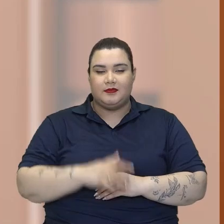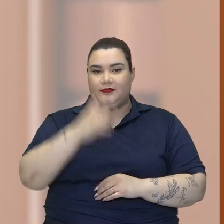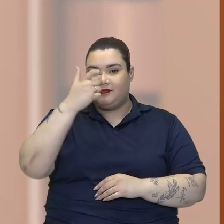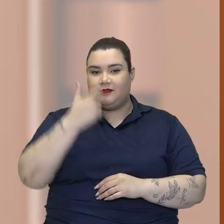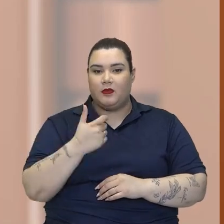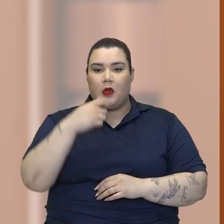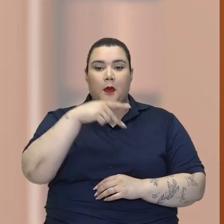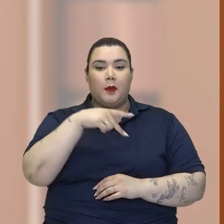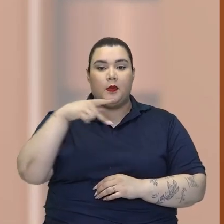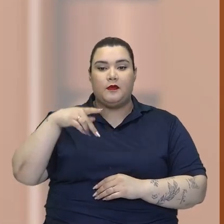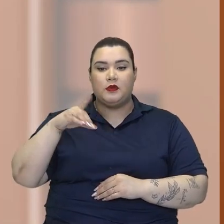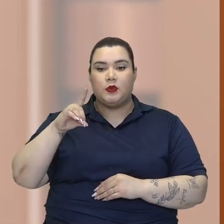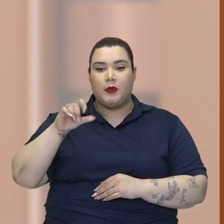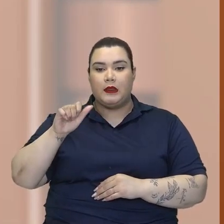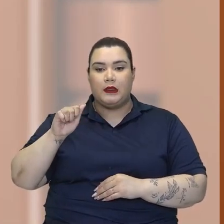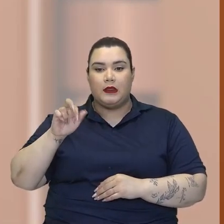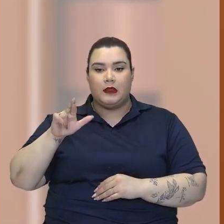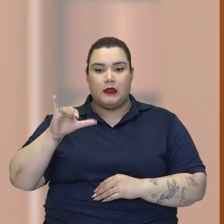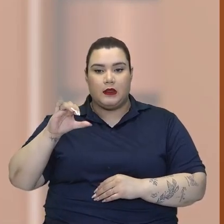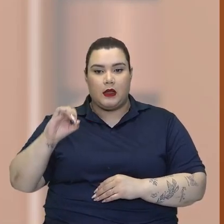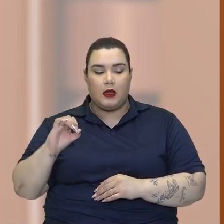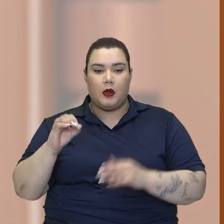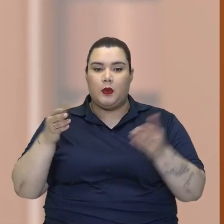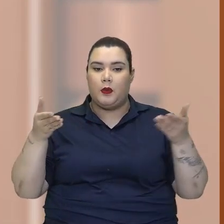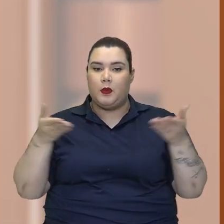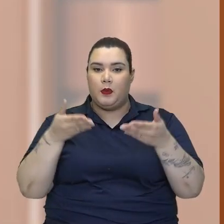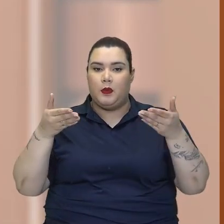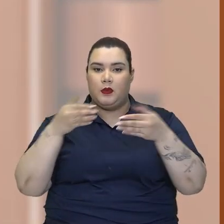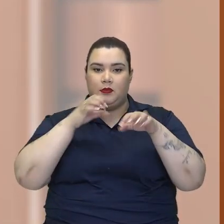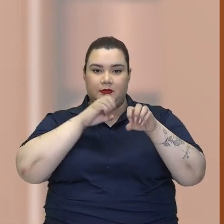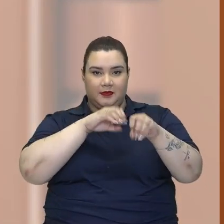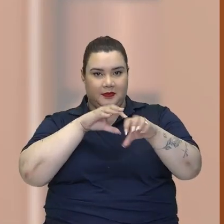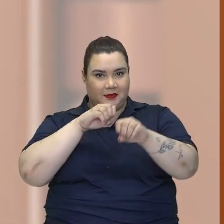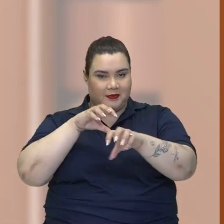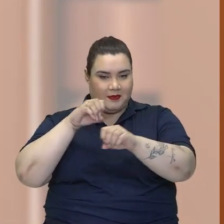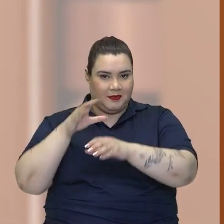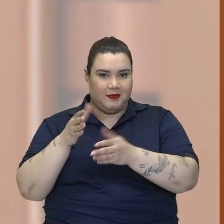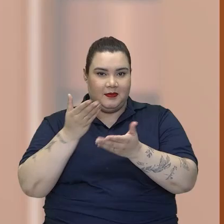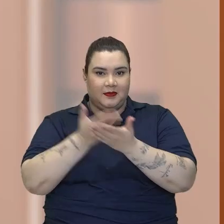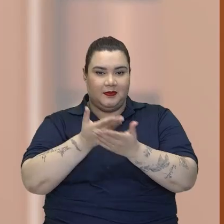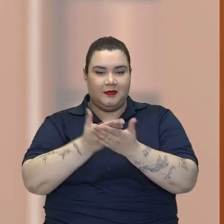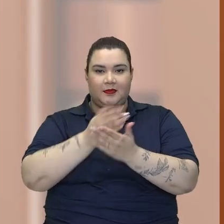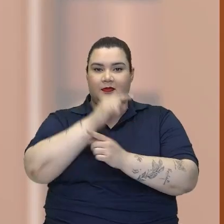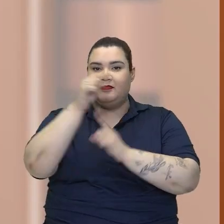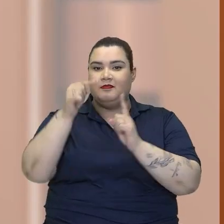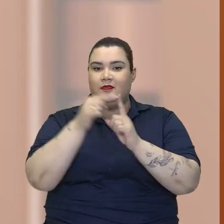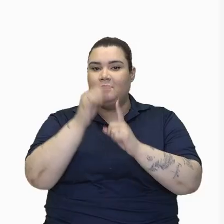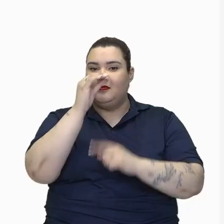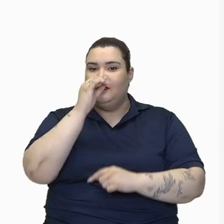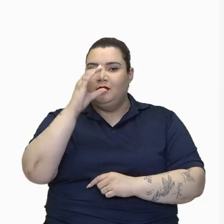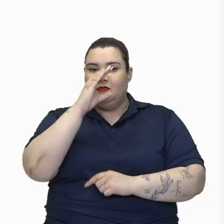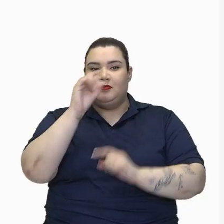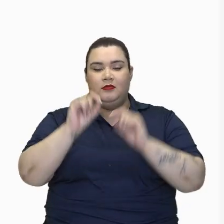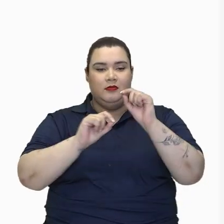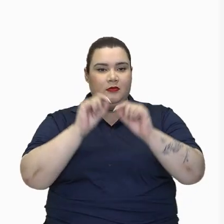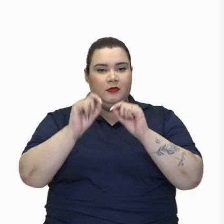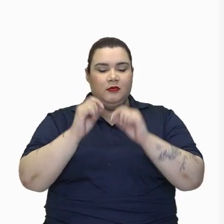professor Dário Pinheiro e vou estar com vocês nesta aula que tem como objeto de